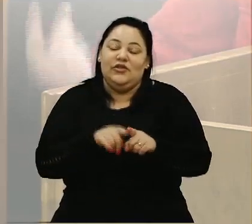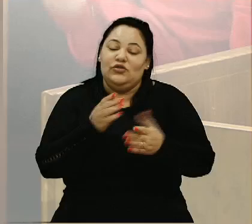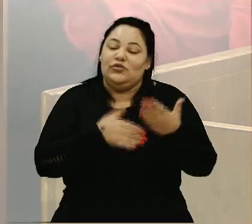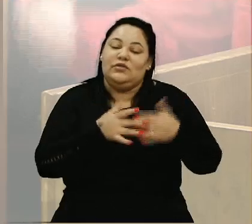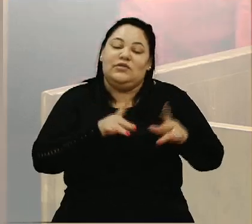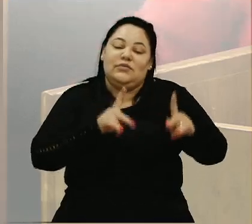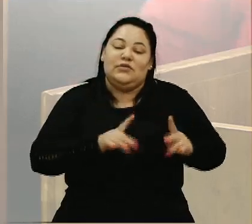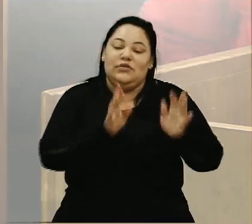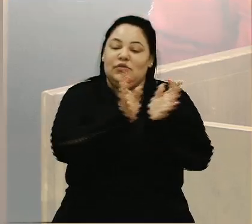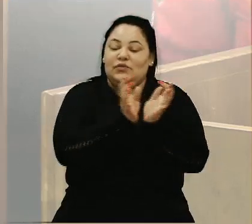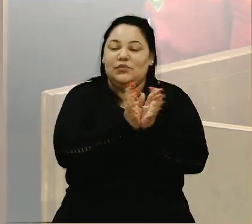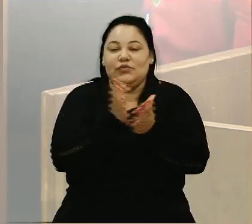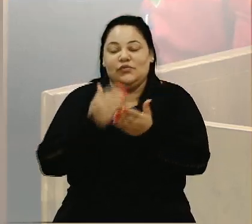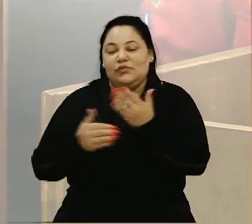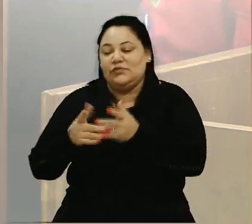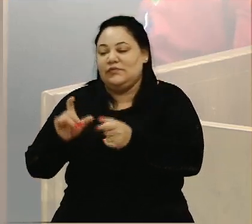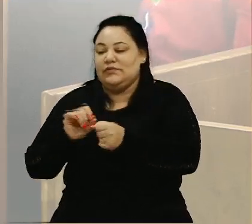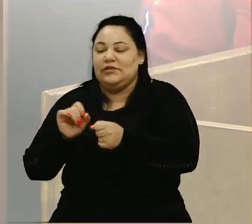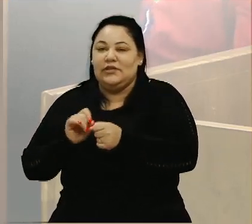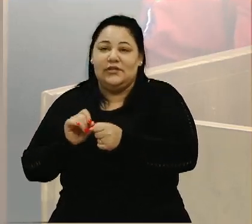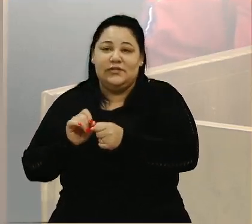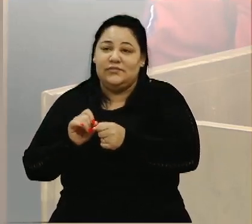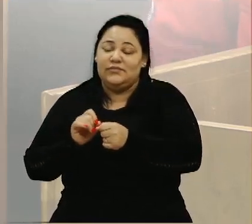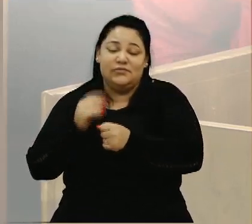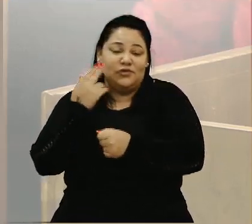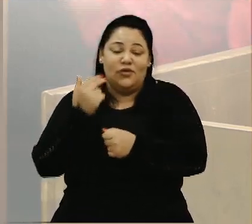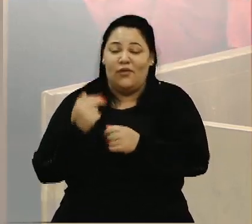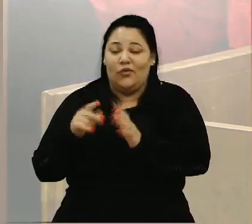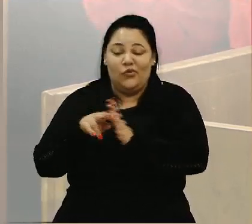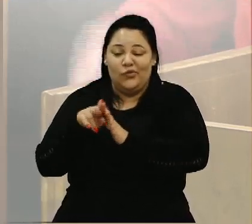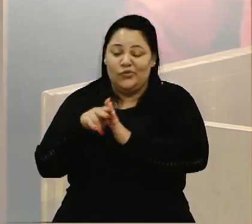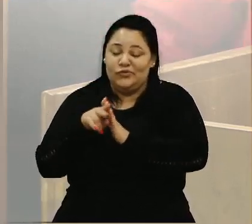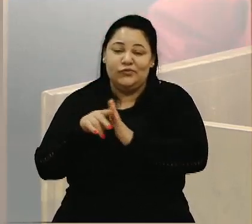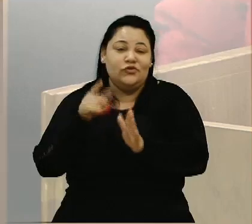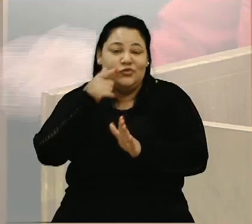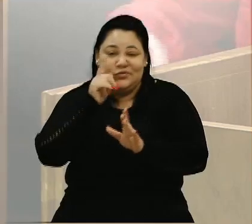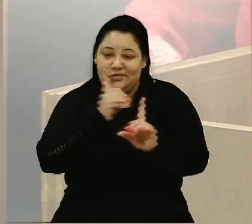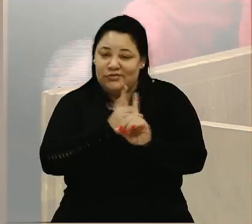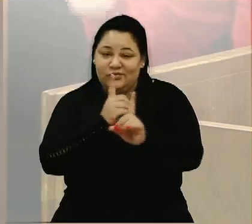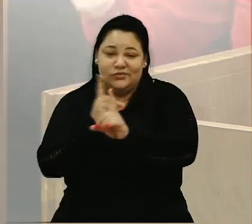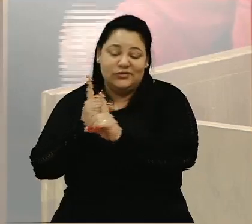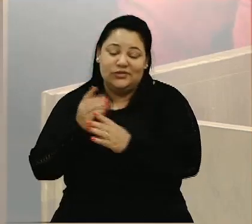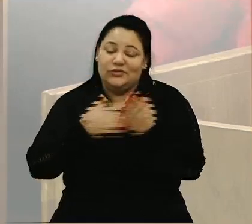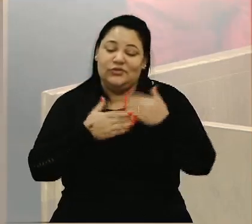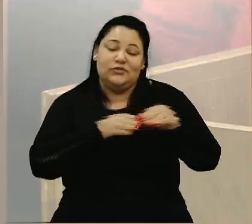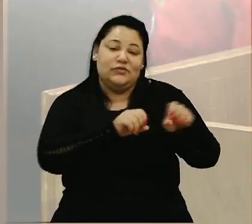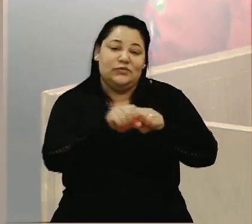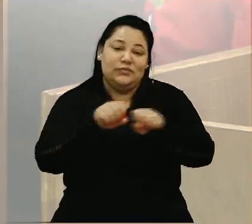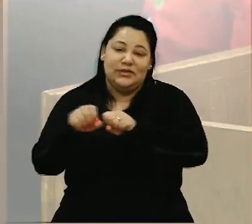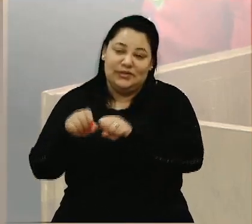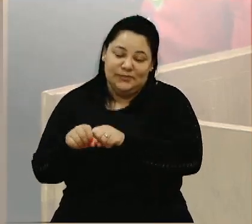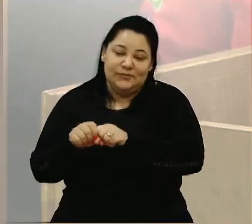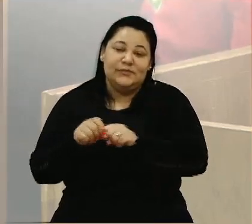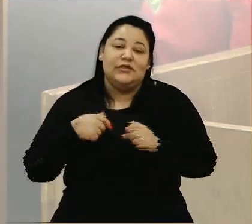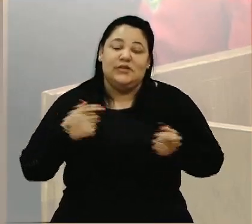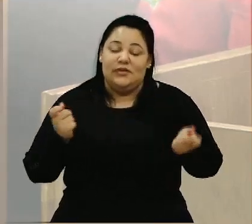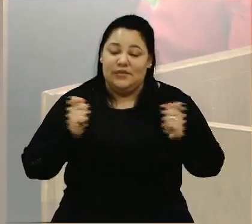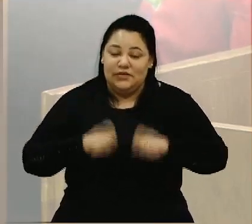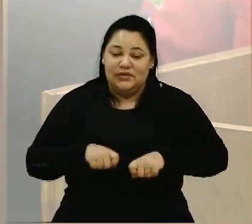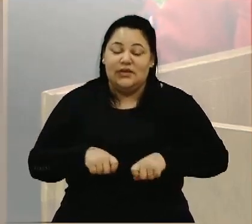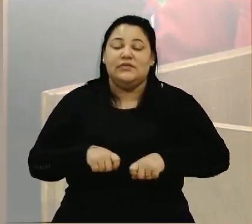aqui, todos que registrar por consulta comum no Google vai conseguir achar lá as suas formações. Então, somos treinados e capacitados a